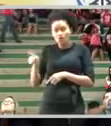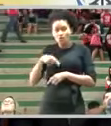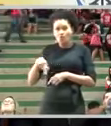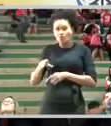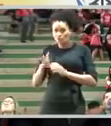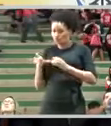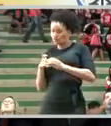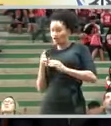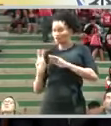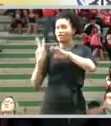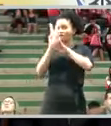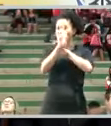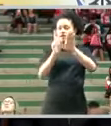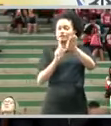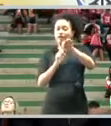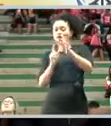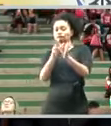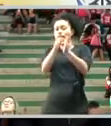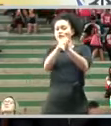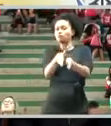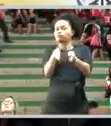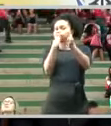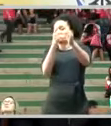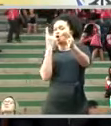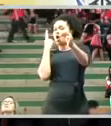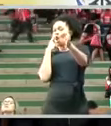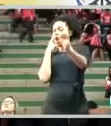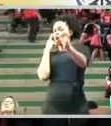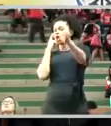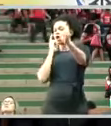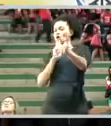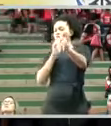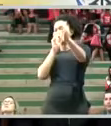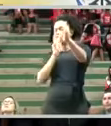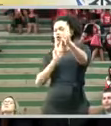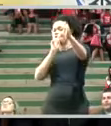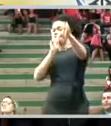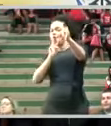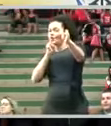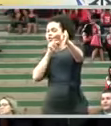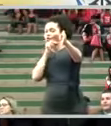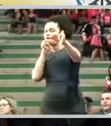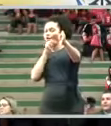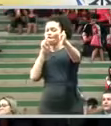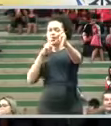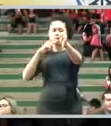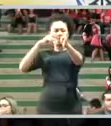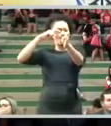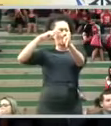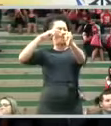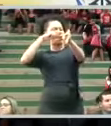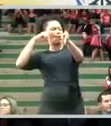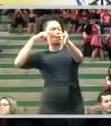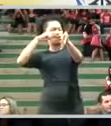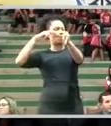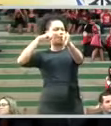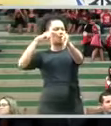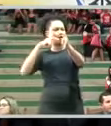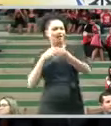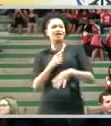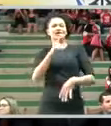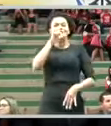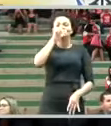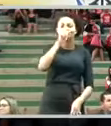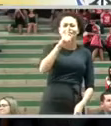não iam na frente, iam escondido para ver se a arca ia no caminho certo. Gente, eu acho lindo aqui, colocar GPS